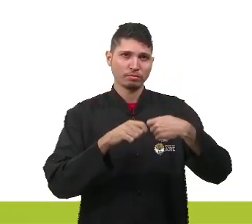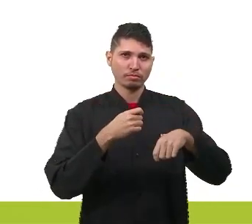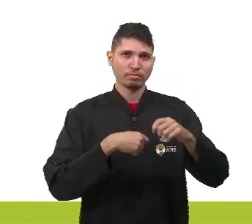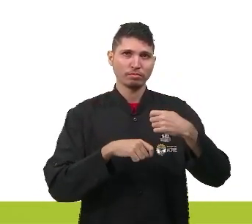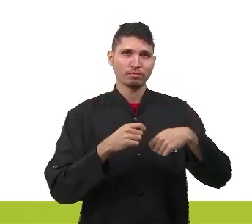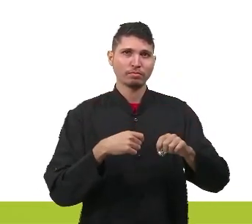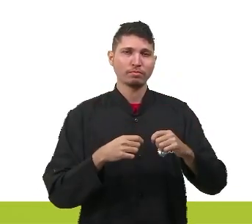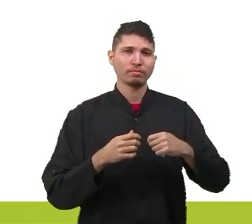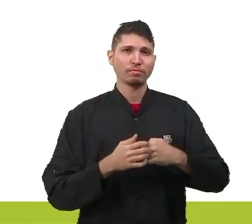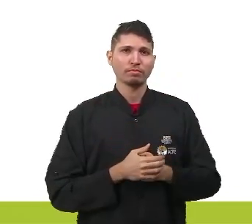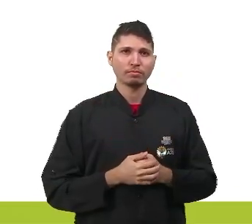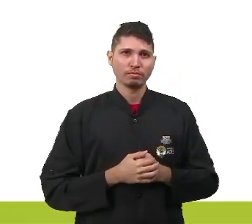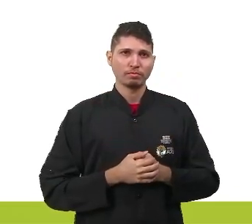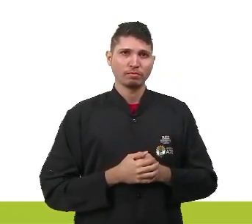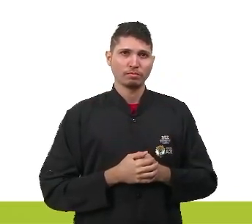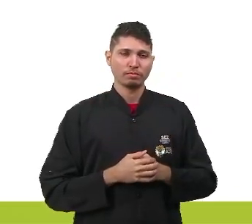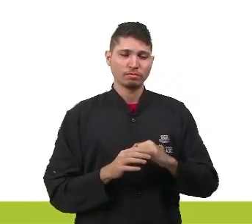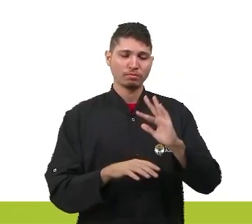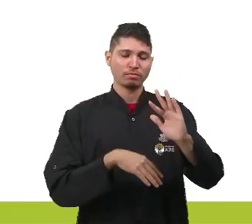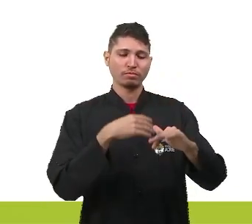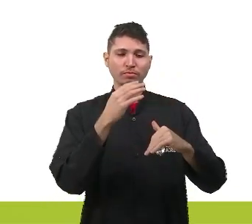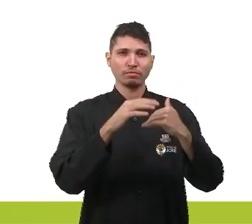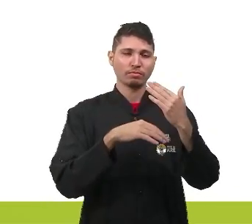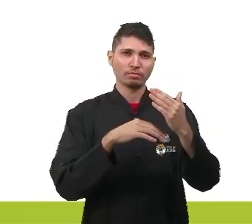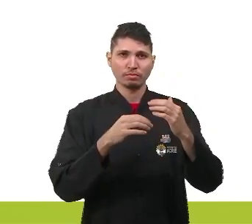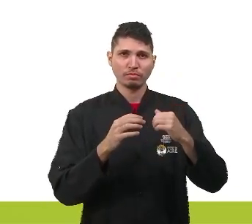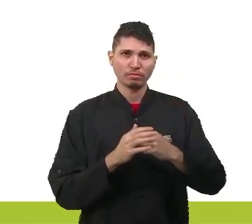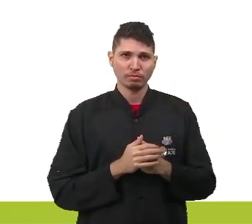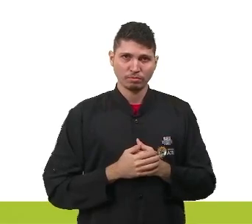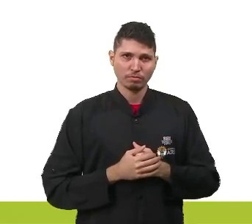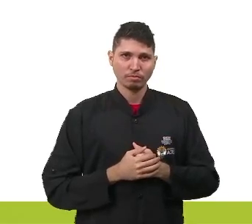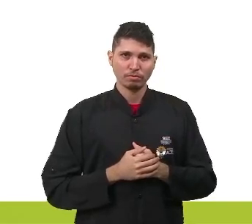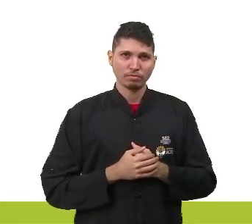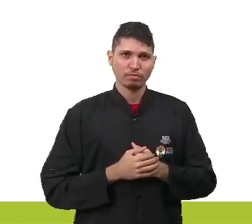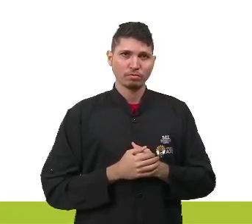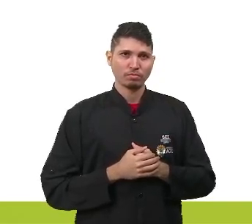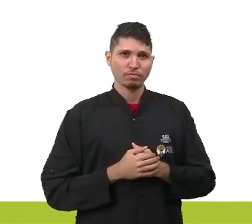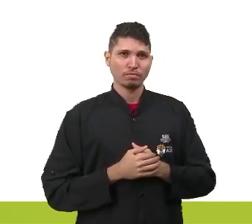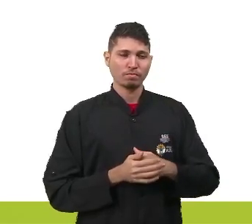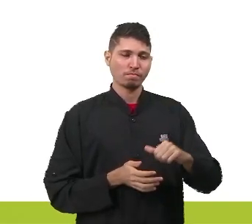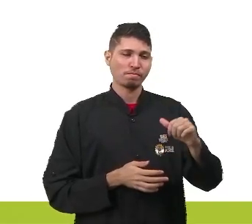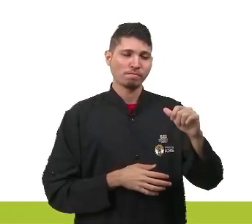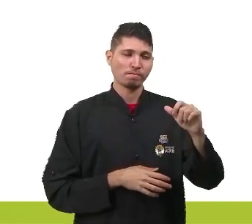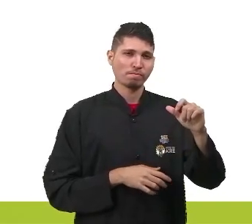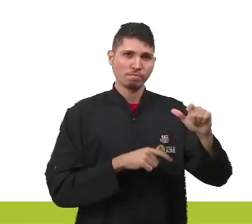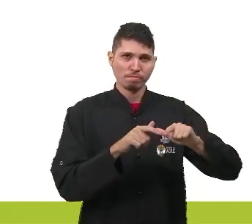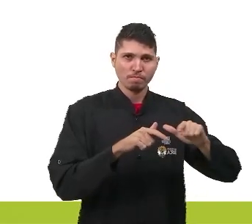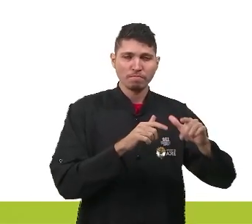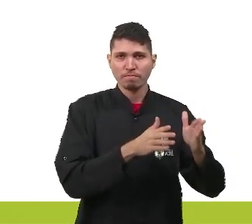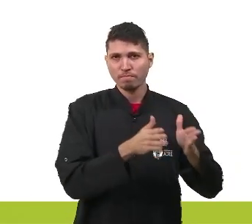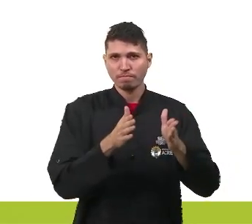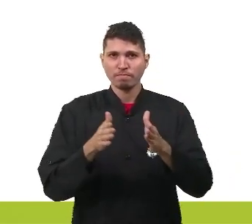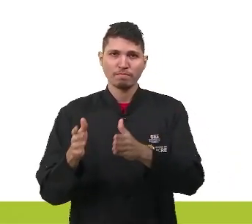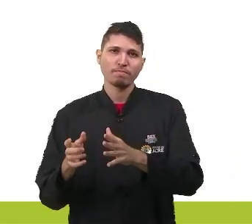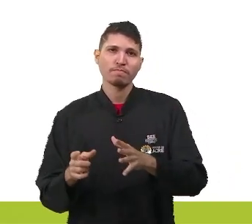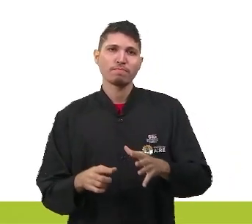que seria basicamente o desenvolvimento da manufatura, né? Aí o incentivo na produção, uma produção